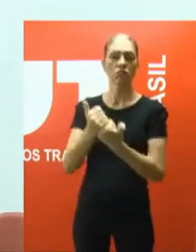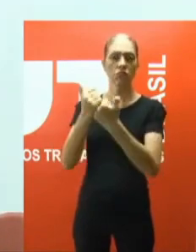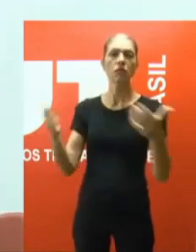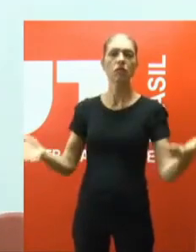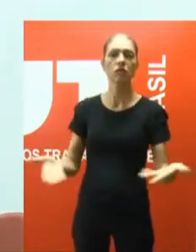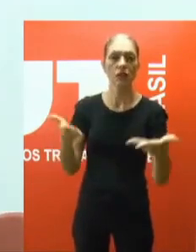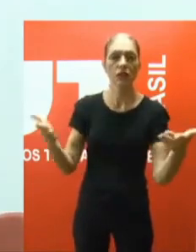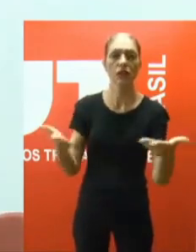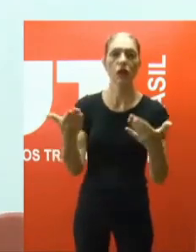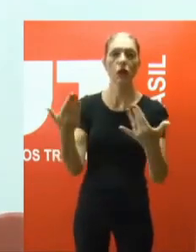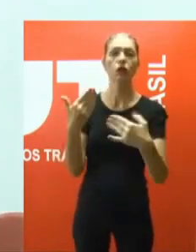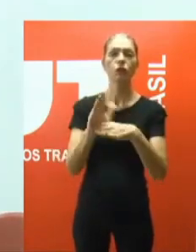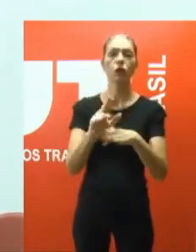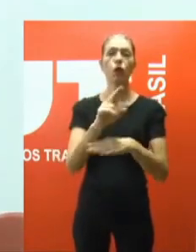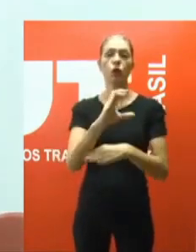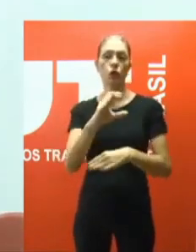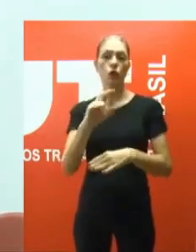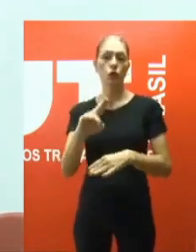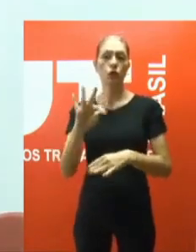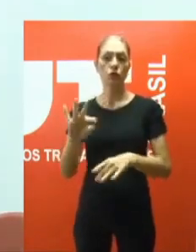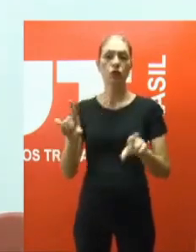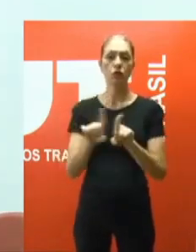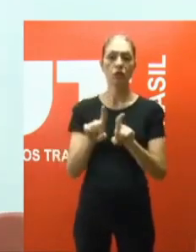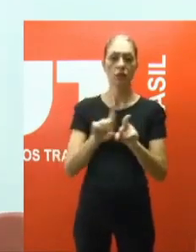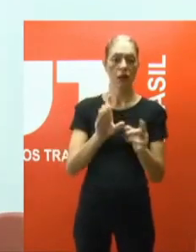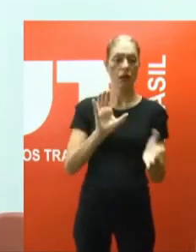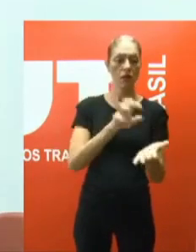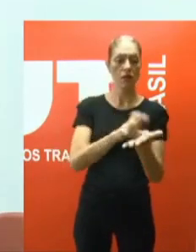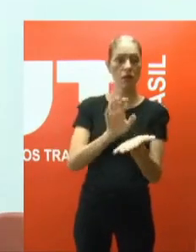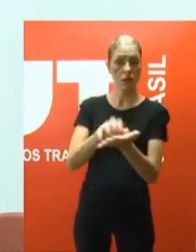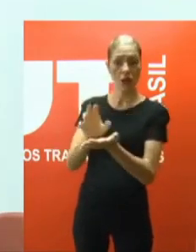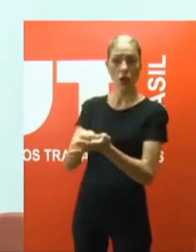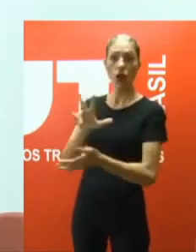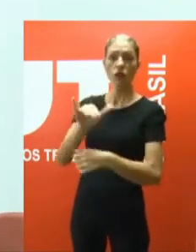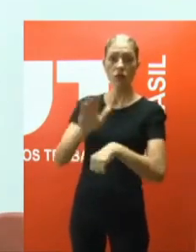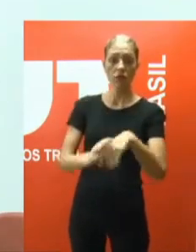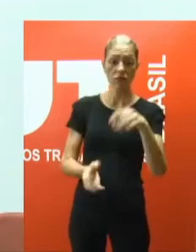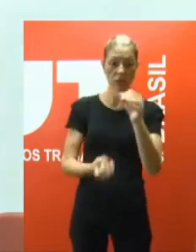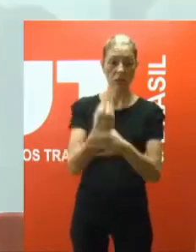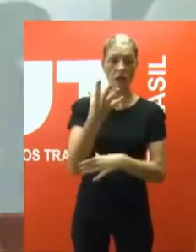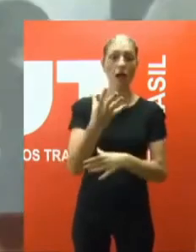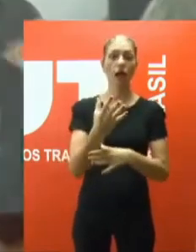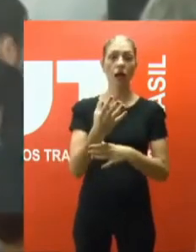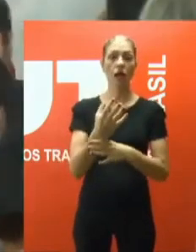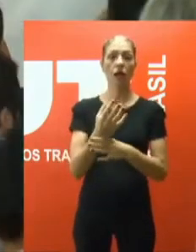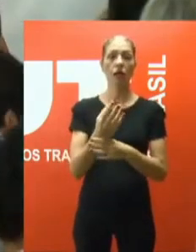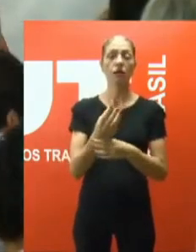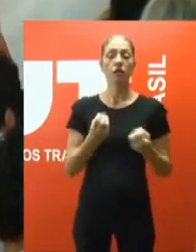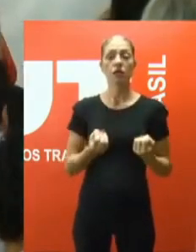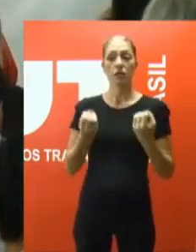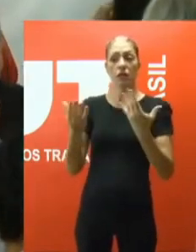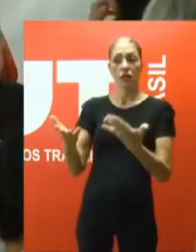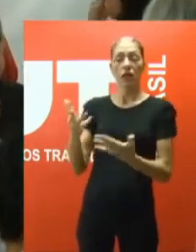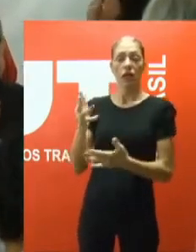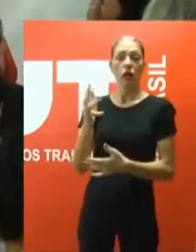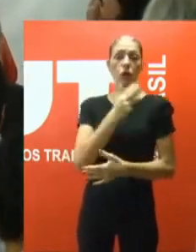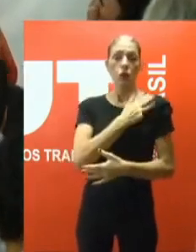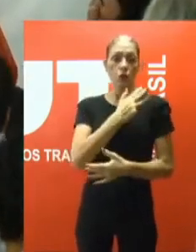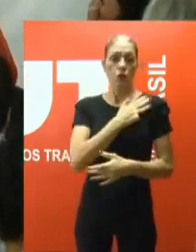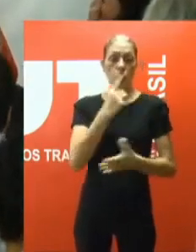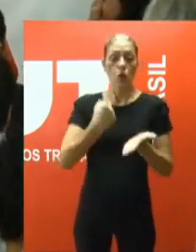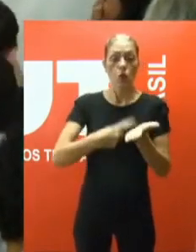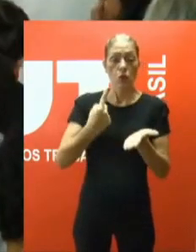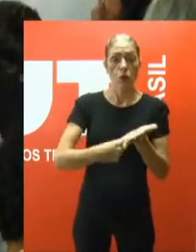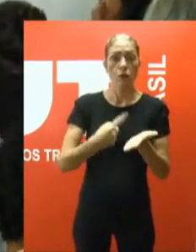partindo dessa contribuição da CUT com as centrais, vocês vão elaborar também uma plataforma para entregar ao presidente Lula, né, de compromisso